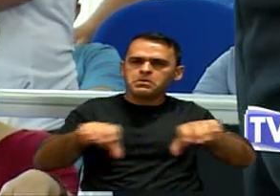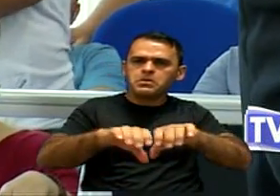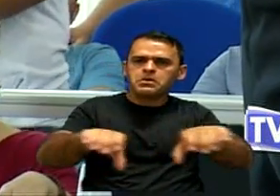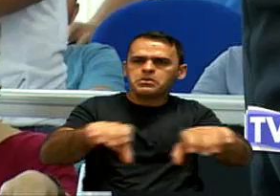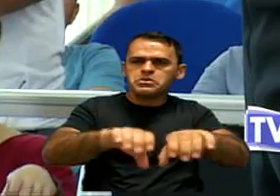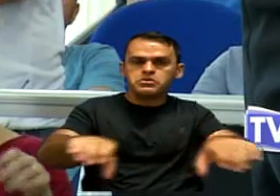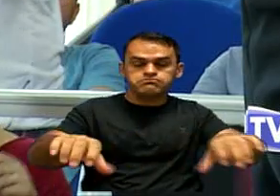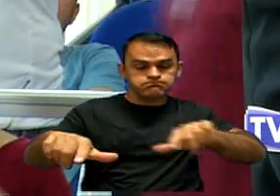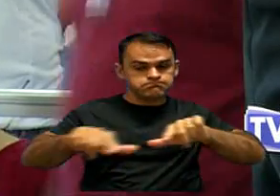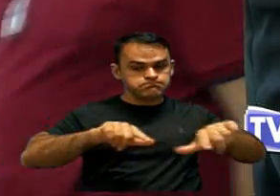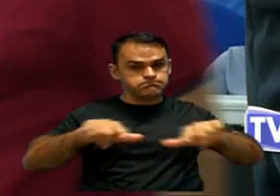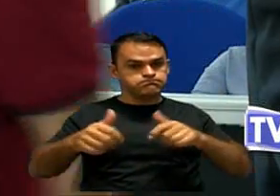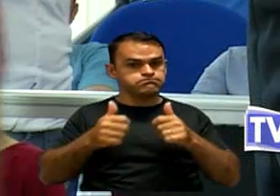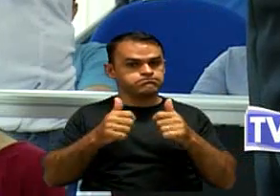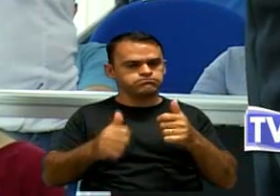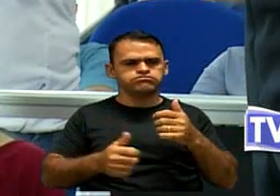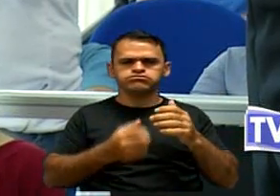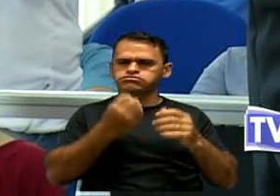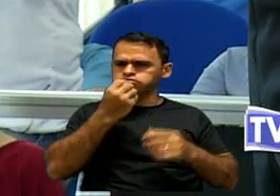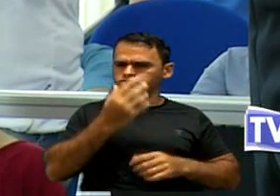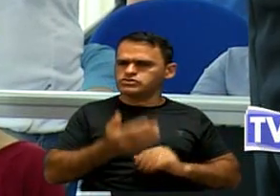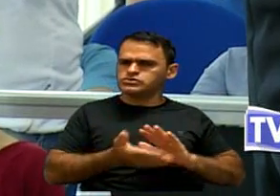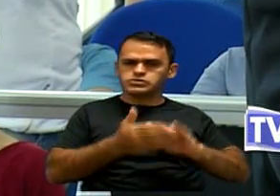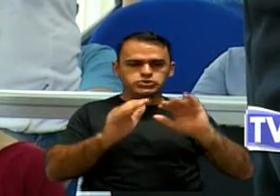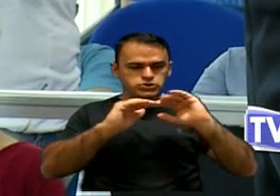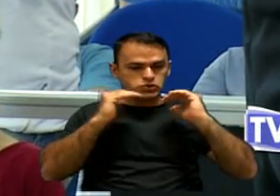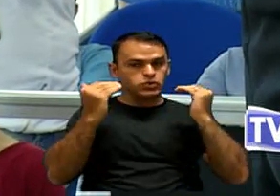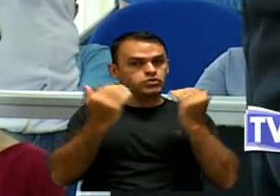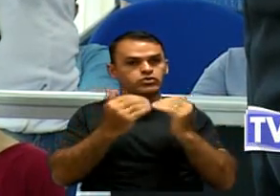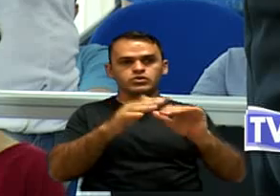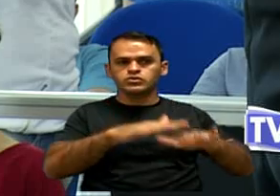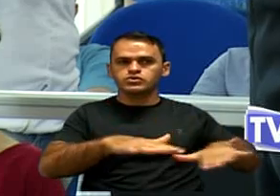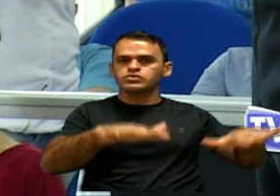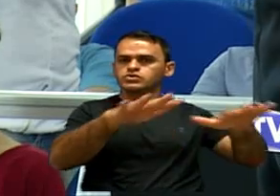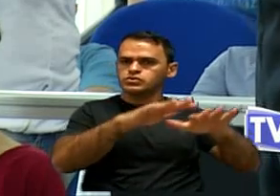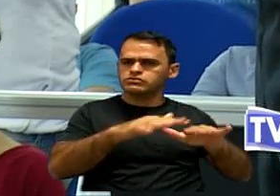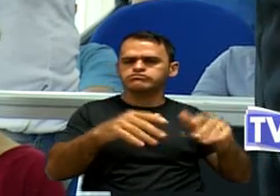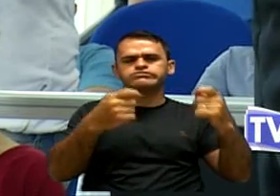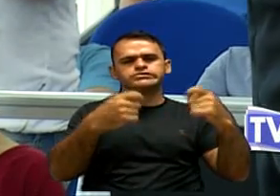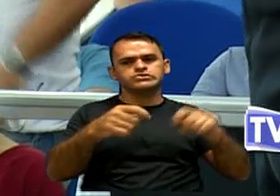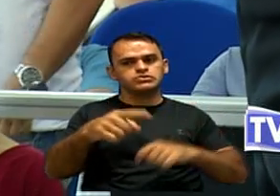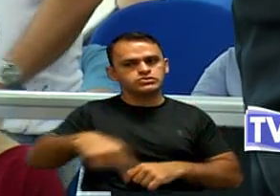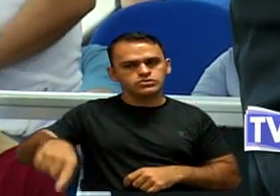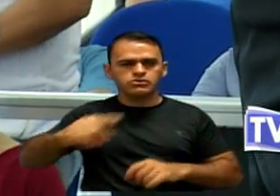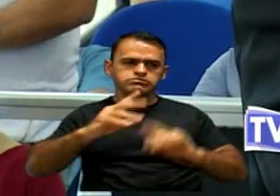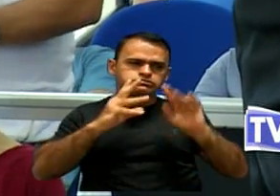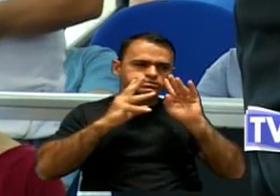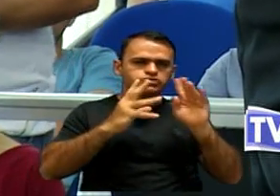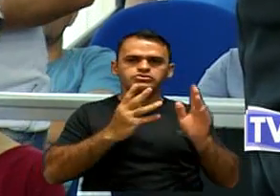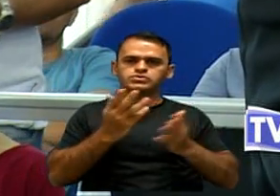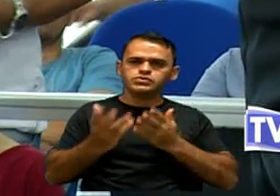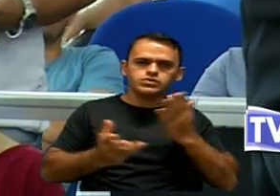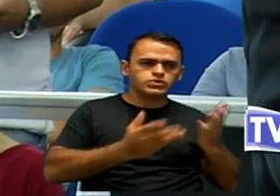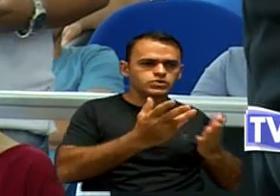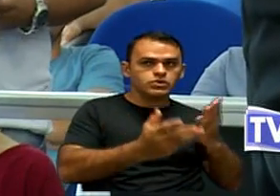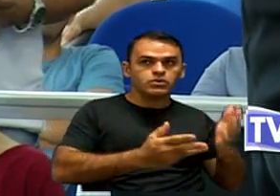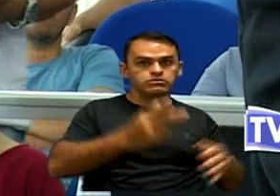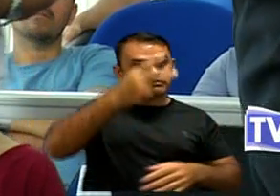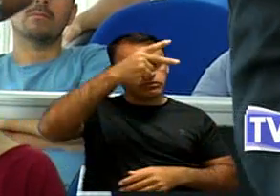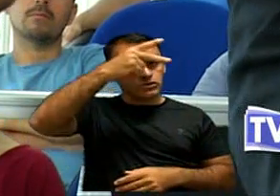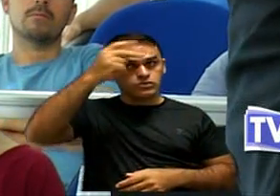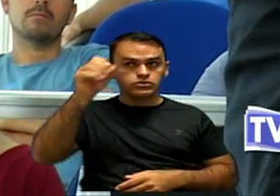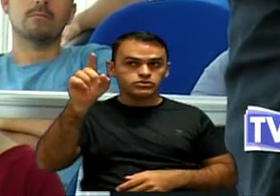Fizemos muito trabalho lá, parabéns. É uma comunidade que precisa do acolhimento desta casa para ajudar eles junto ao poder